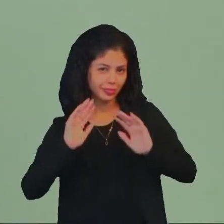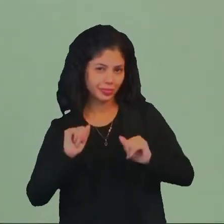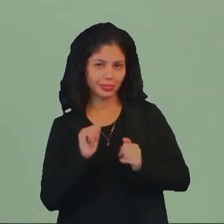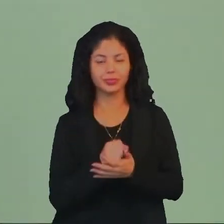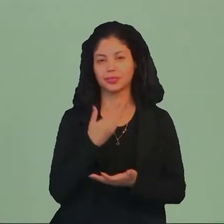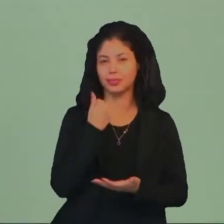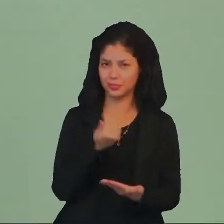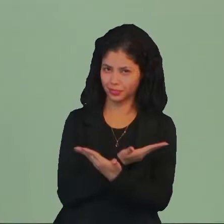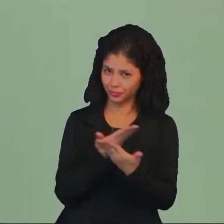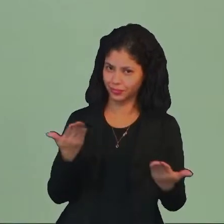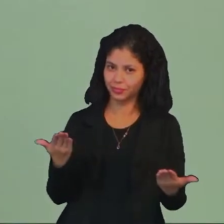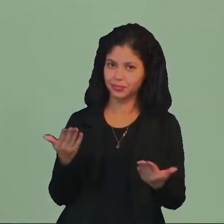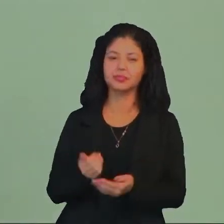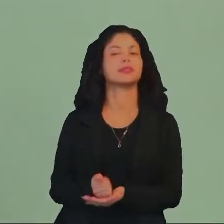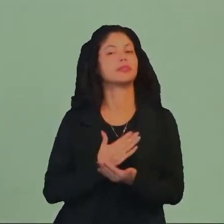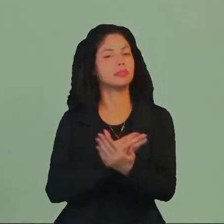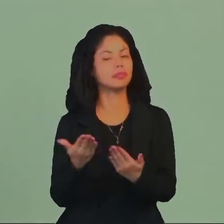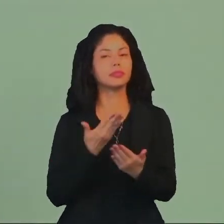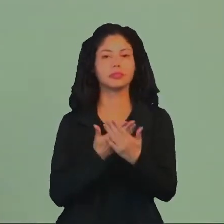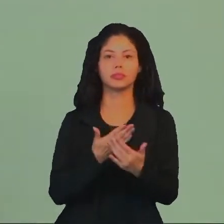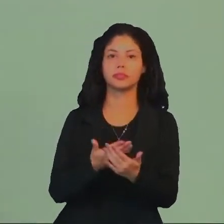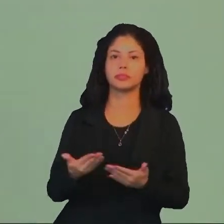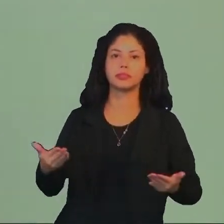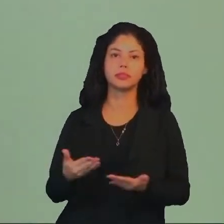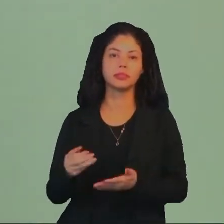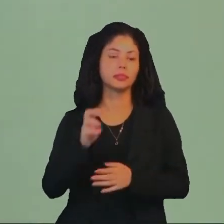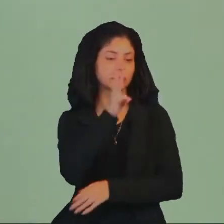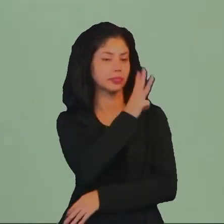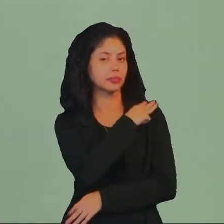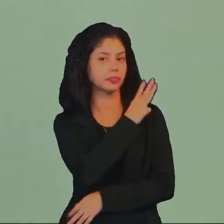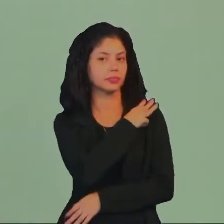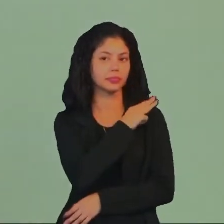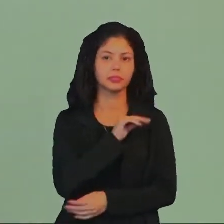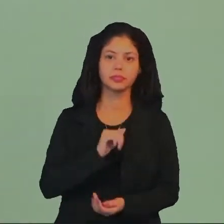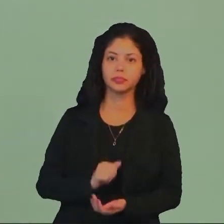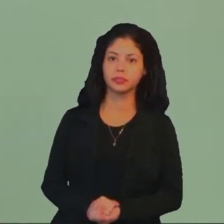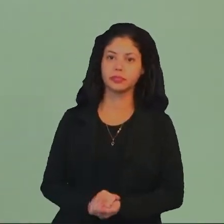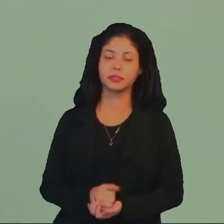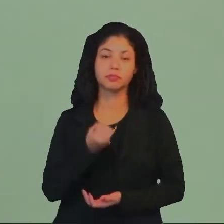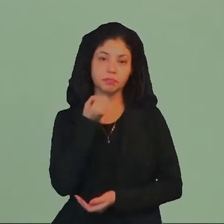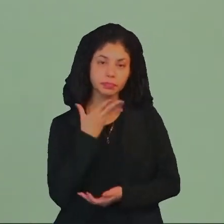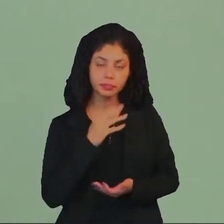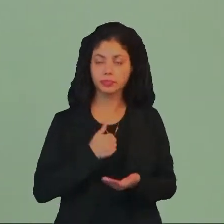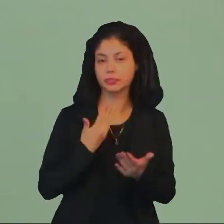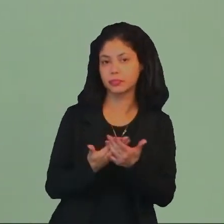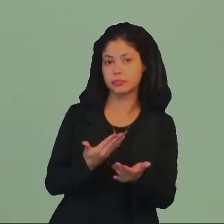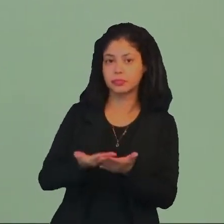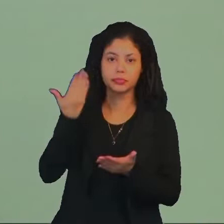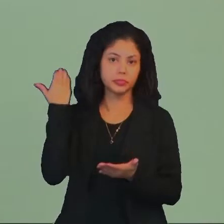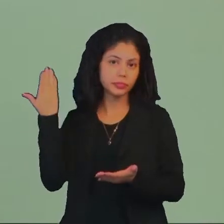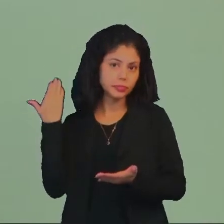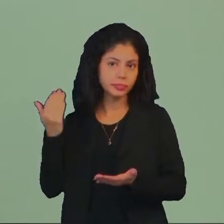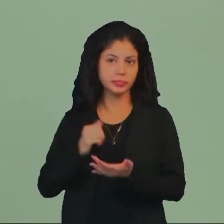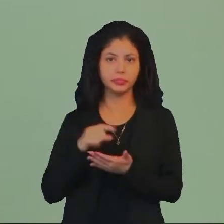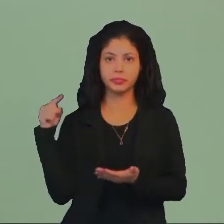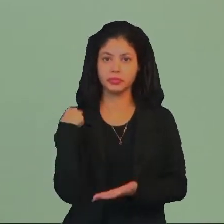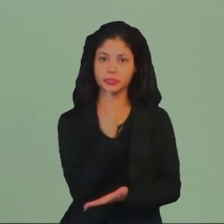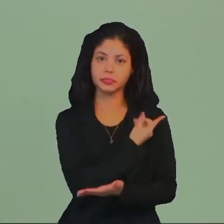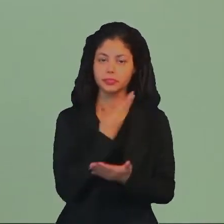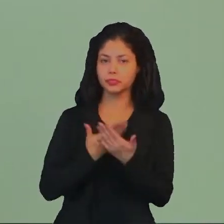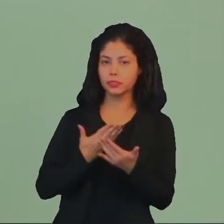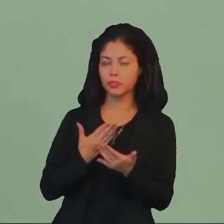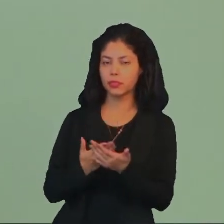Olá pessoal, tudo bem? Vamos iniciar nossa aulinha da terceira série do ensino médio. Bom, nas aulas anteriores nós estudamos sobre um